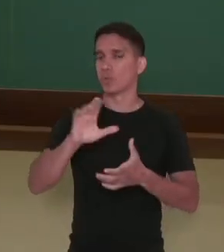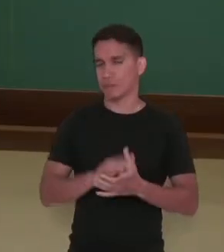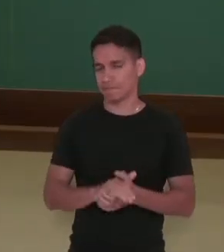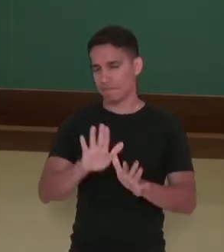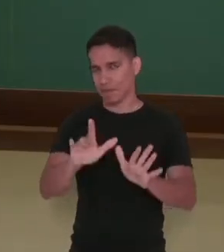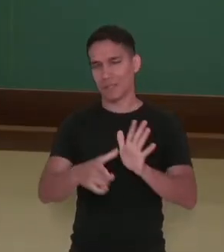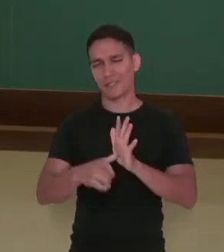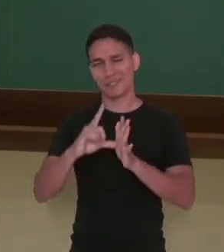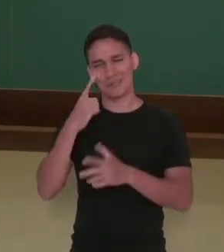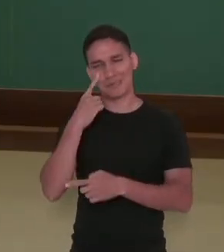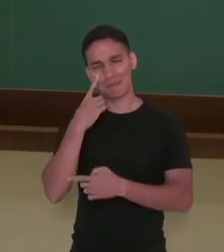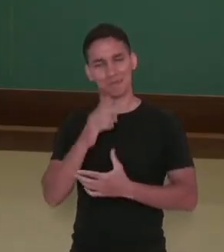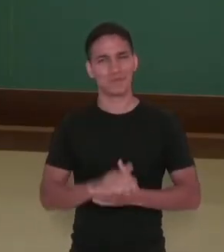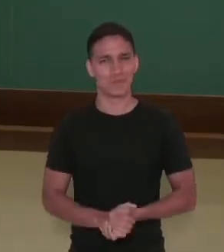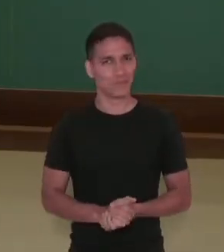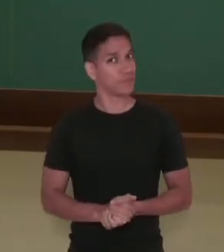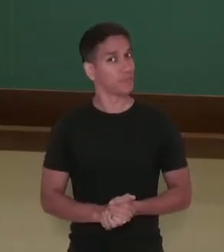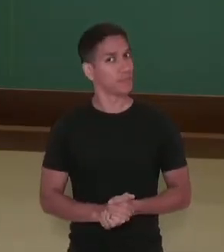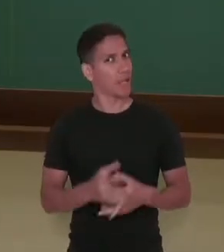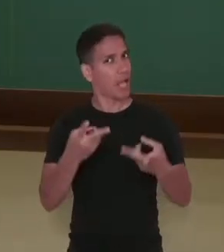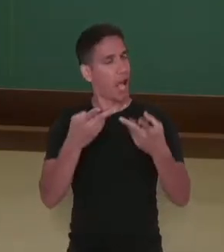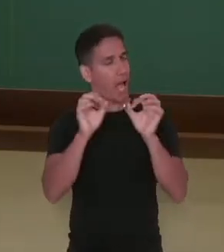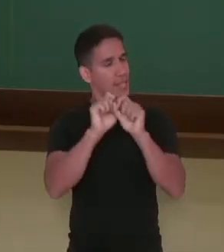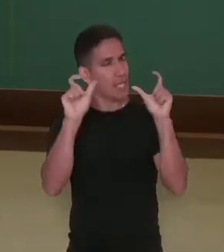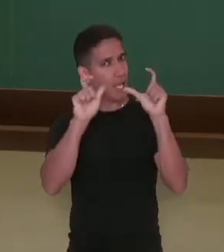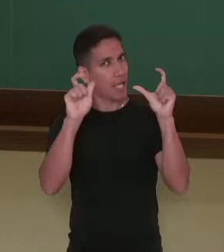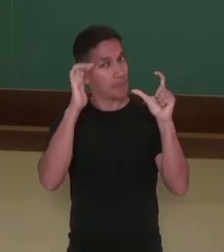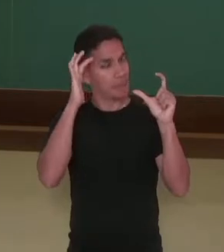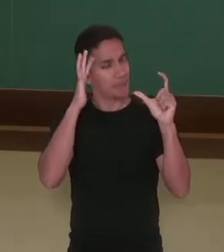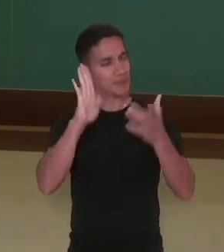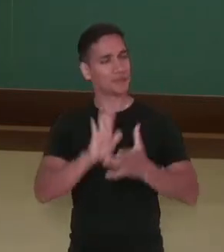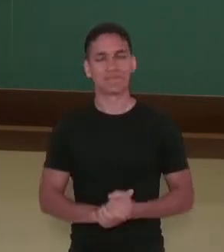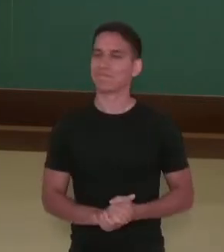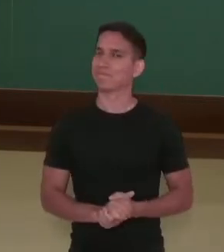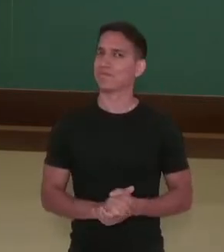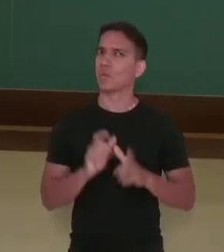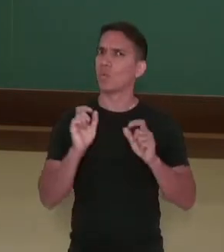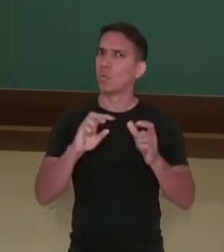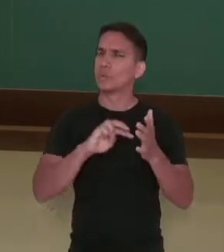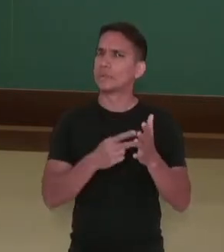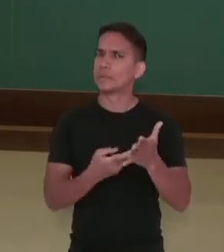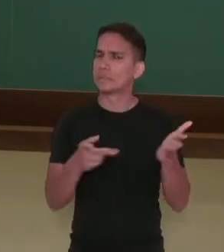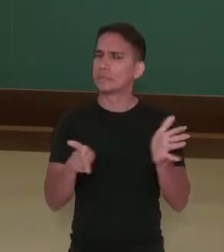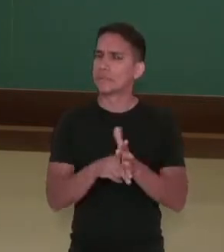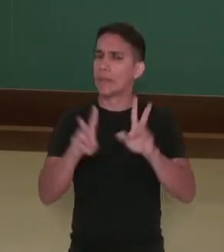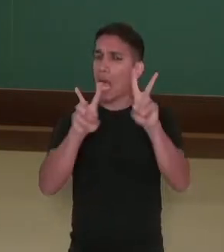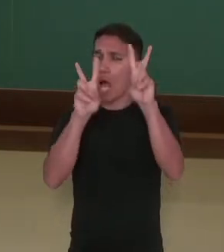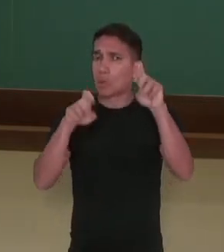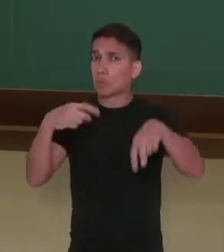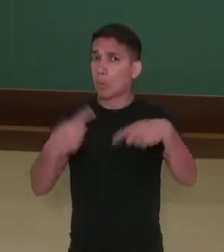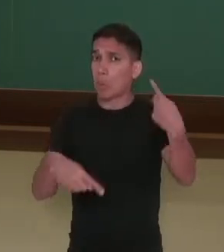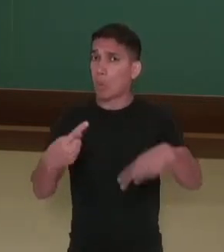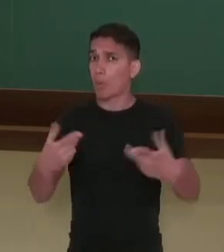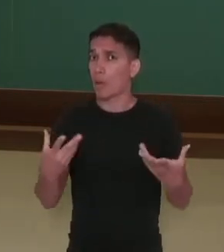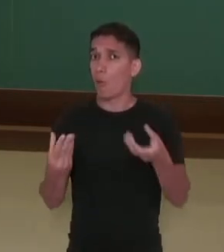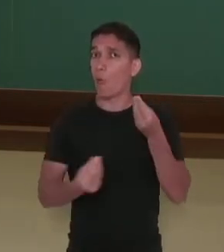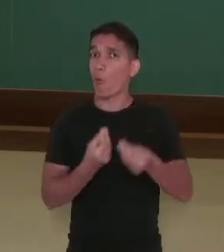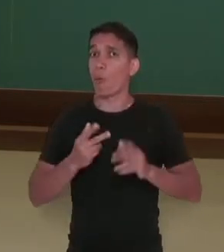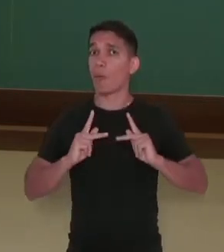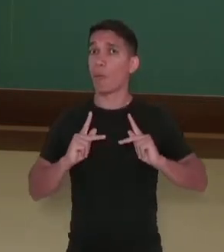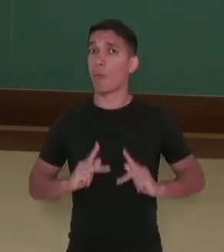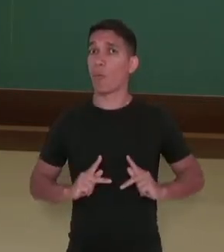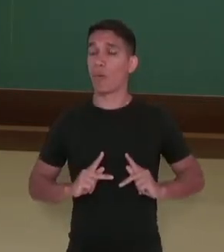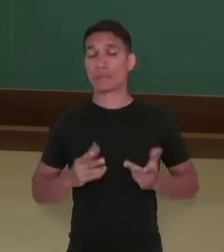cá. Olha aqui. Pensa um pouco. O que é uma questão polêmica? Como